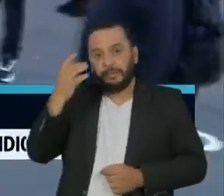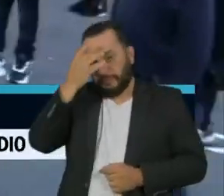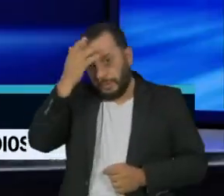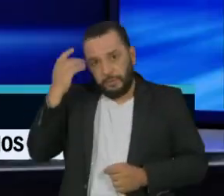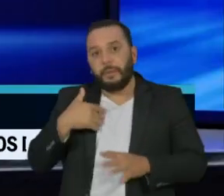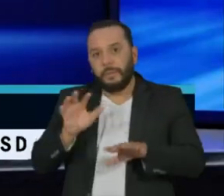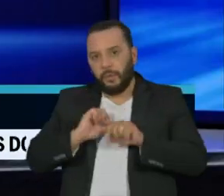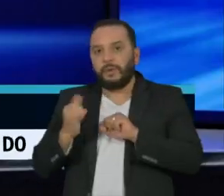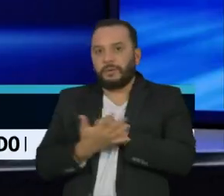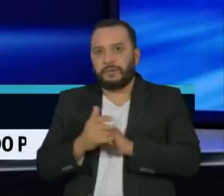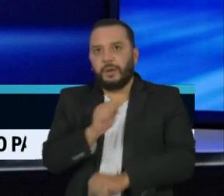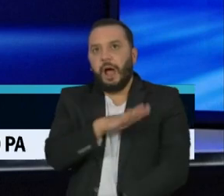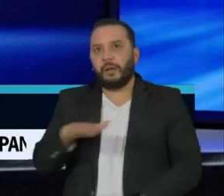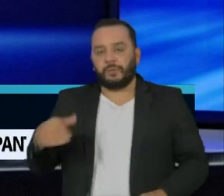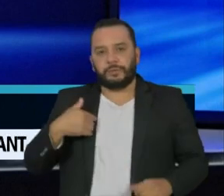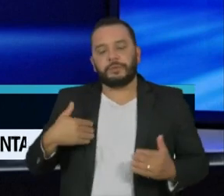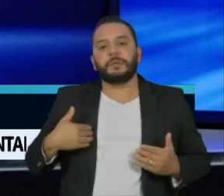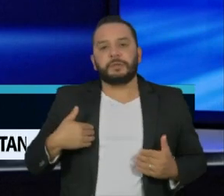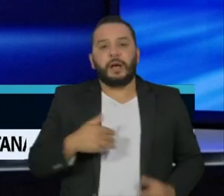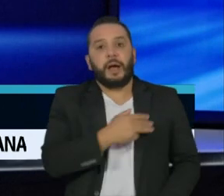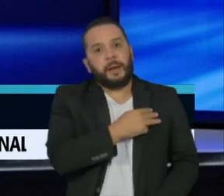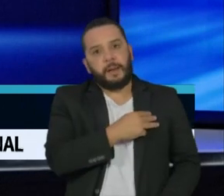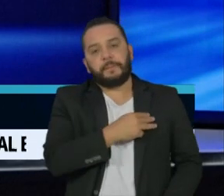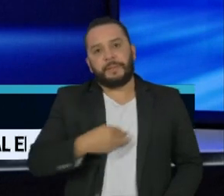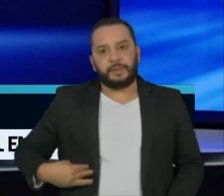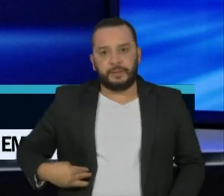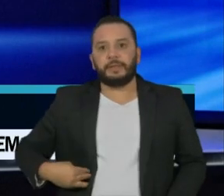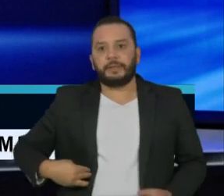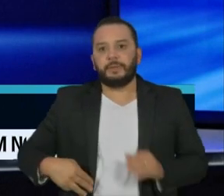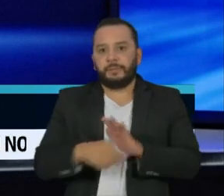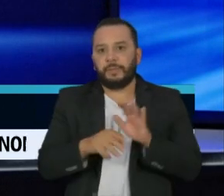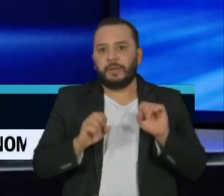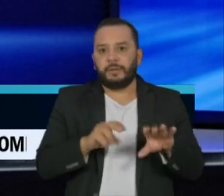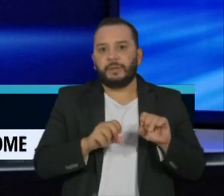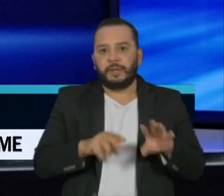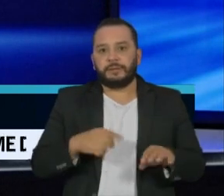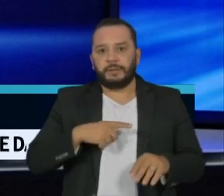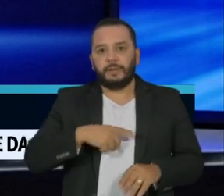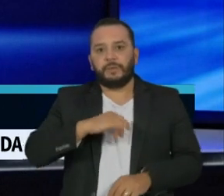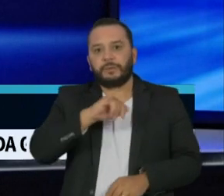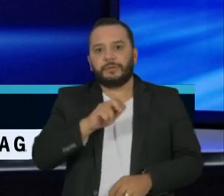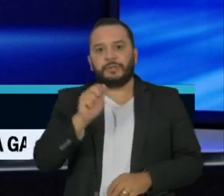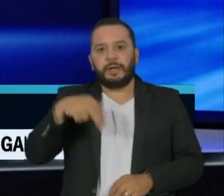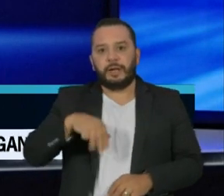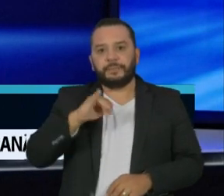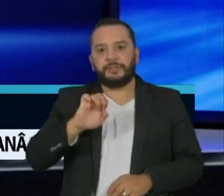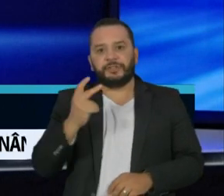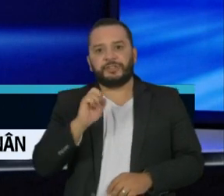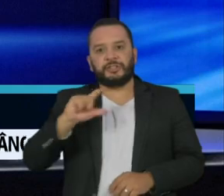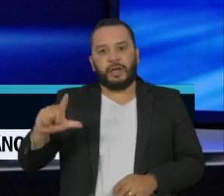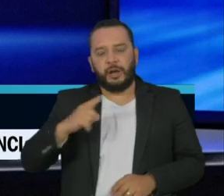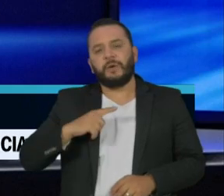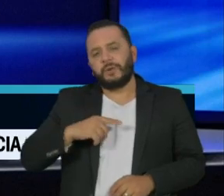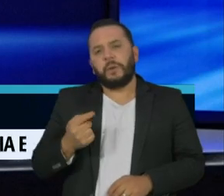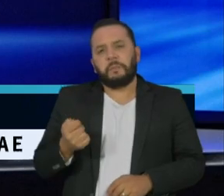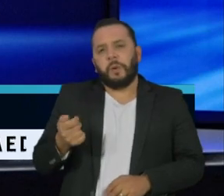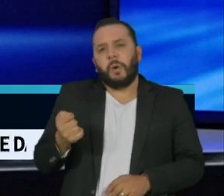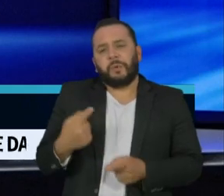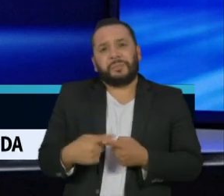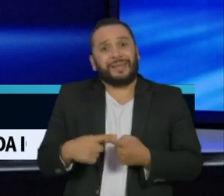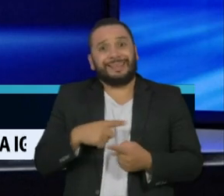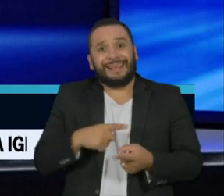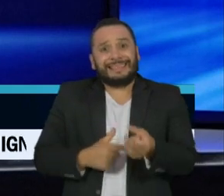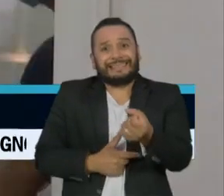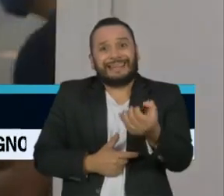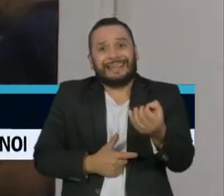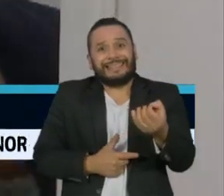entre os alunos para o ministro da educação jean-michel blanquetes são números baixos diante da 60 mil instituições